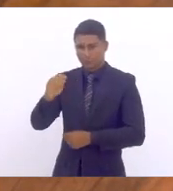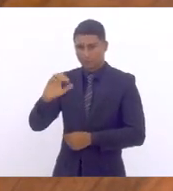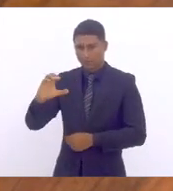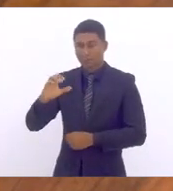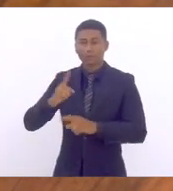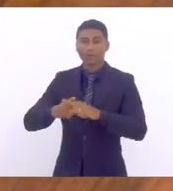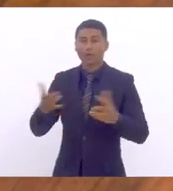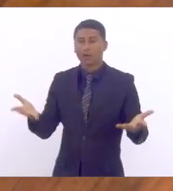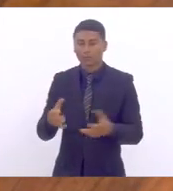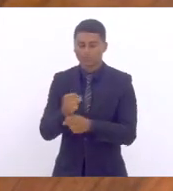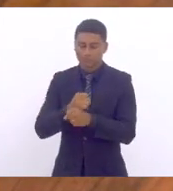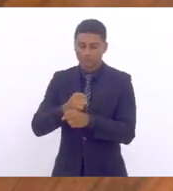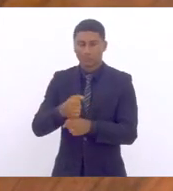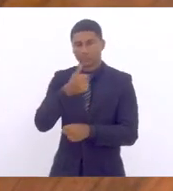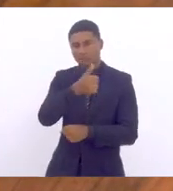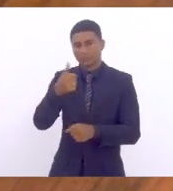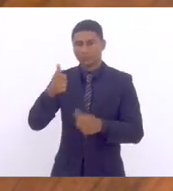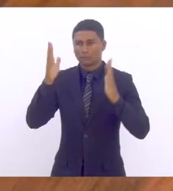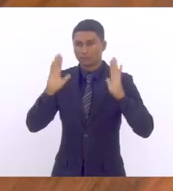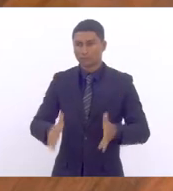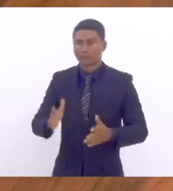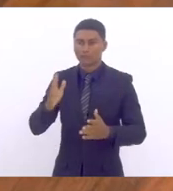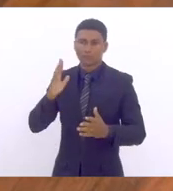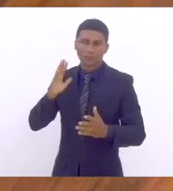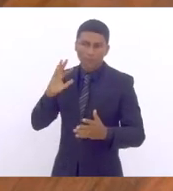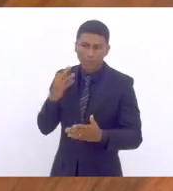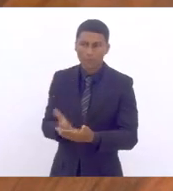11 anos e realmente houve